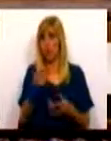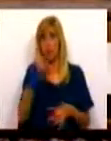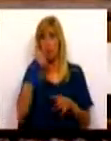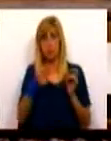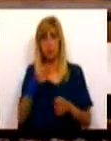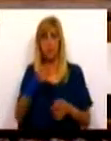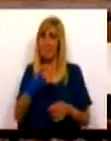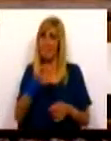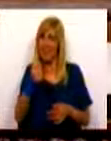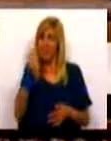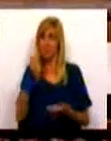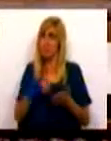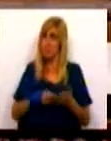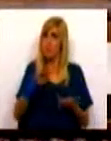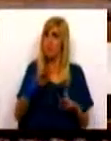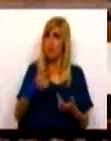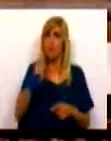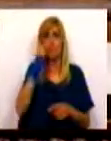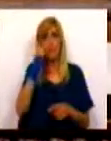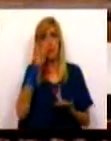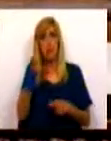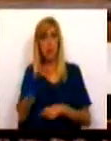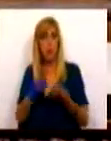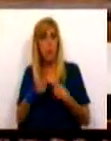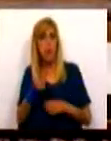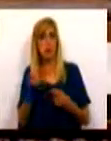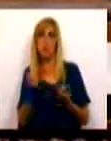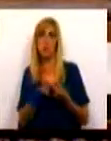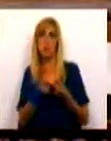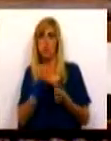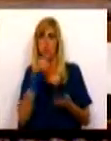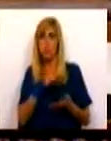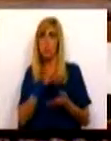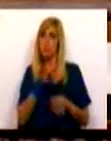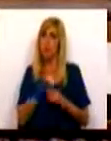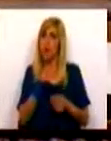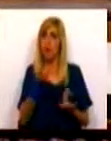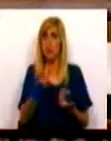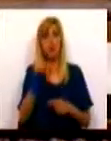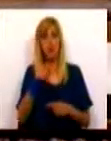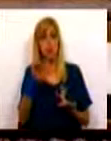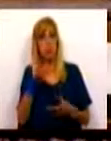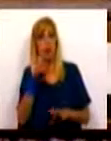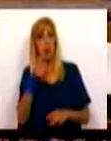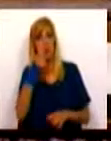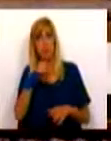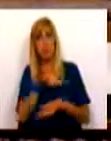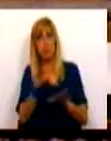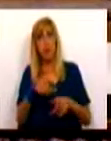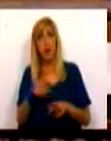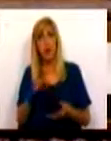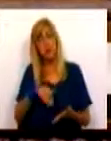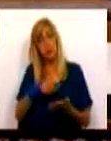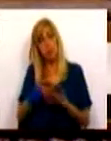taxas turísticas ou pelo comércio costeiro, tal como em Portugal é pelos concessionários das praias que prestam serviço público